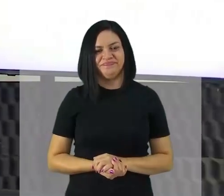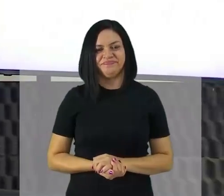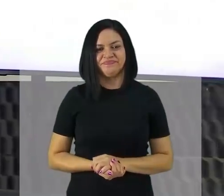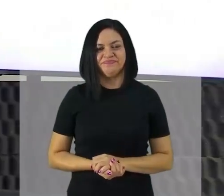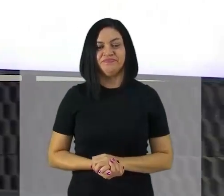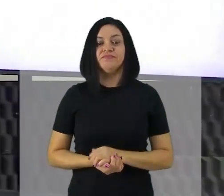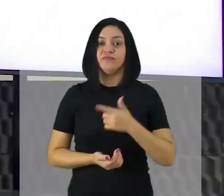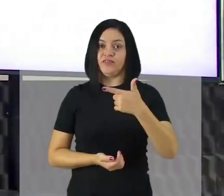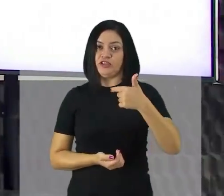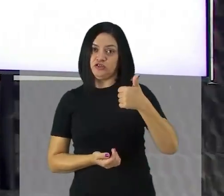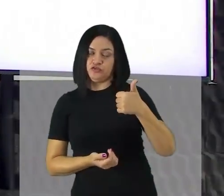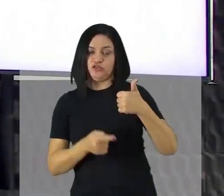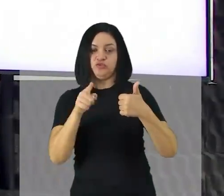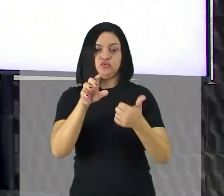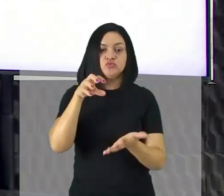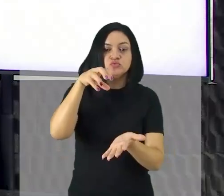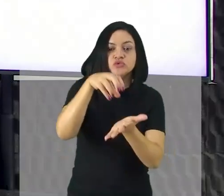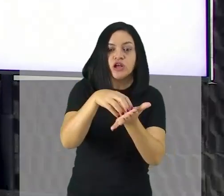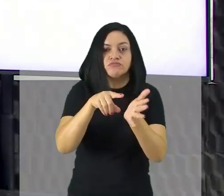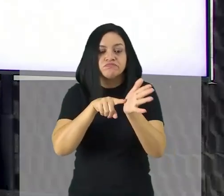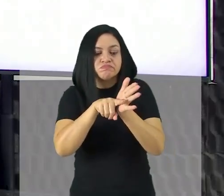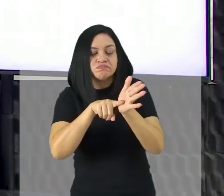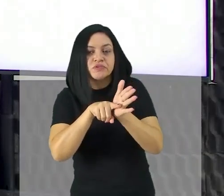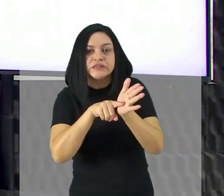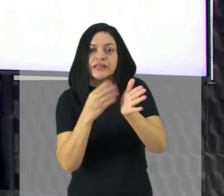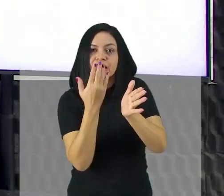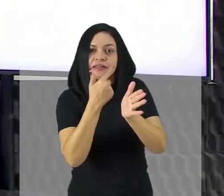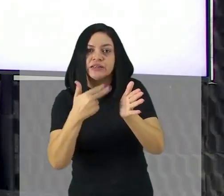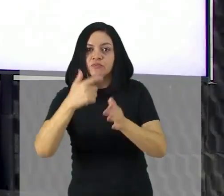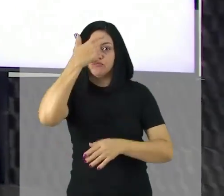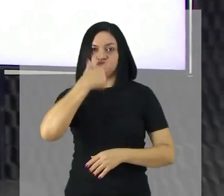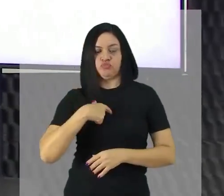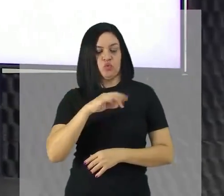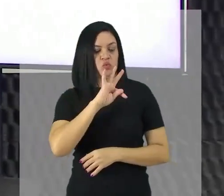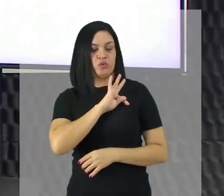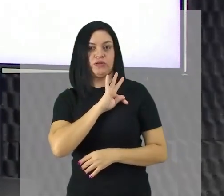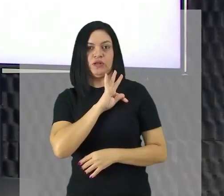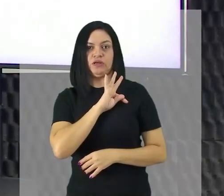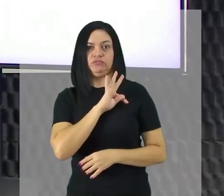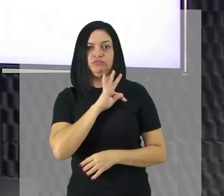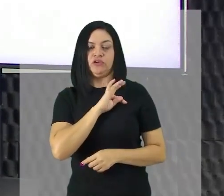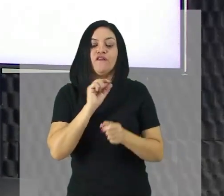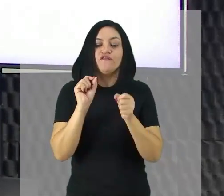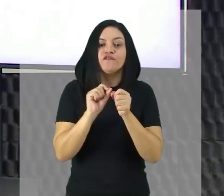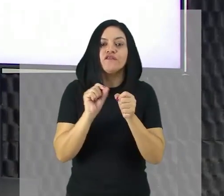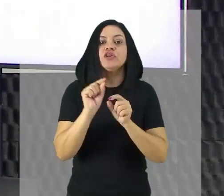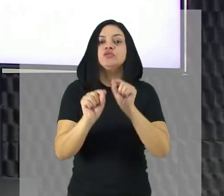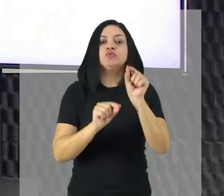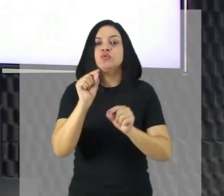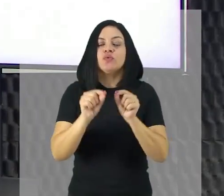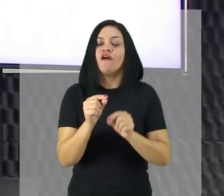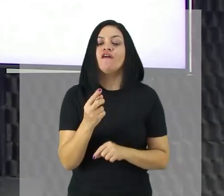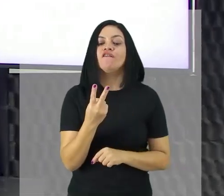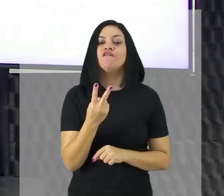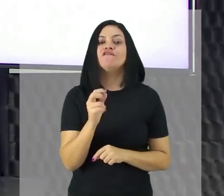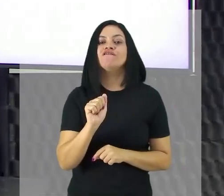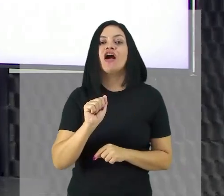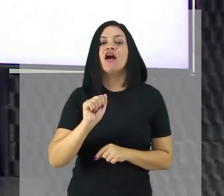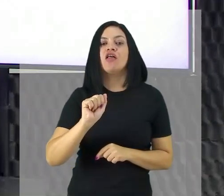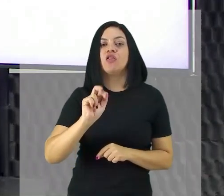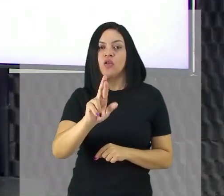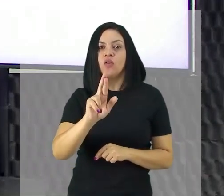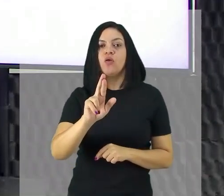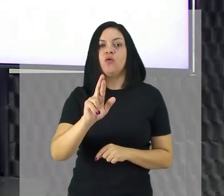Em um centro de pesquisa de alimentos, um técnico efetuou a determinação do valor calórico